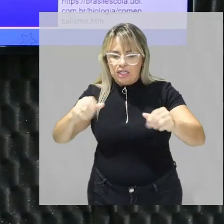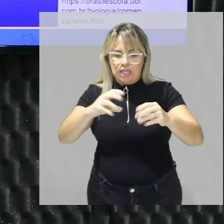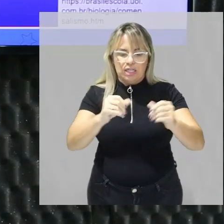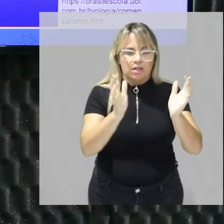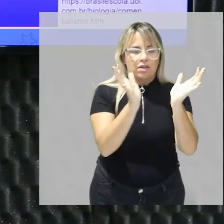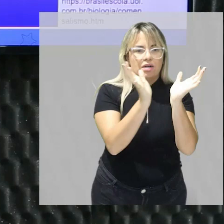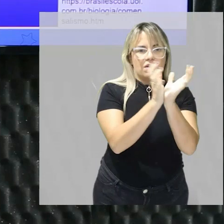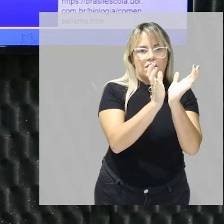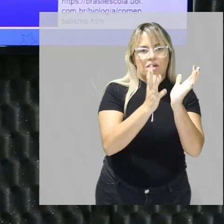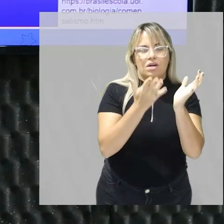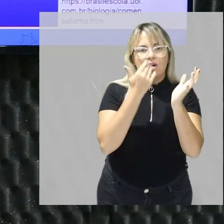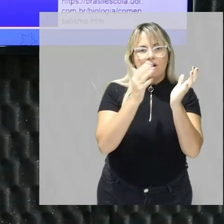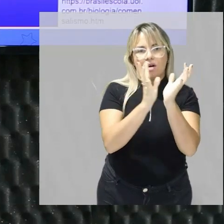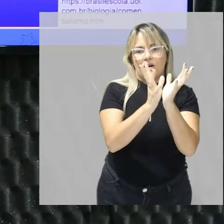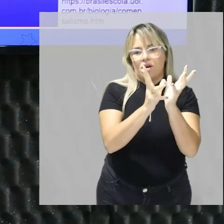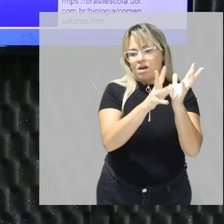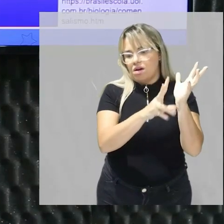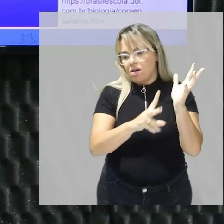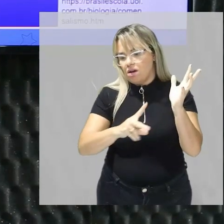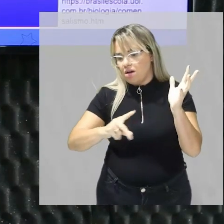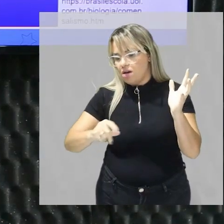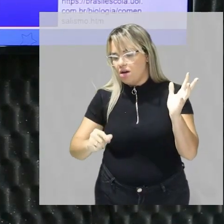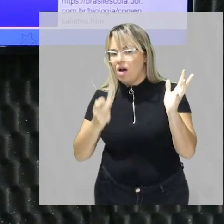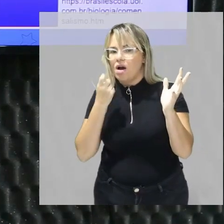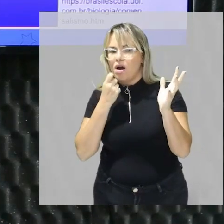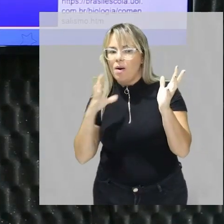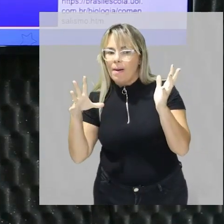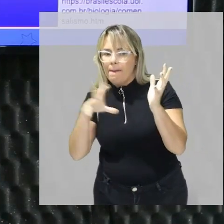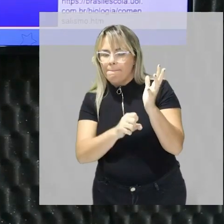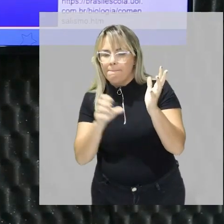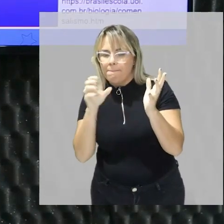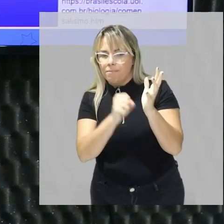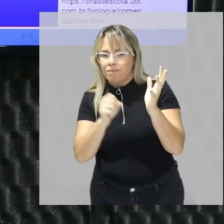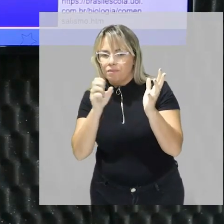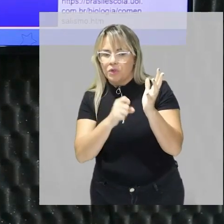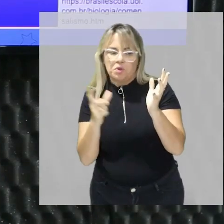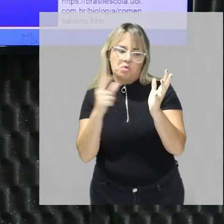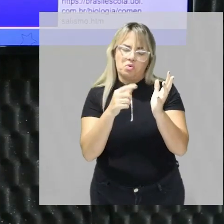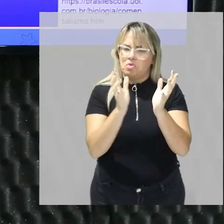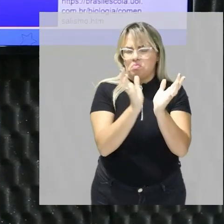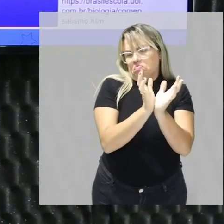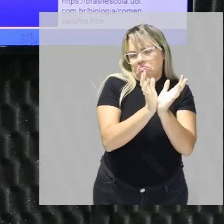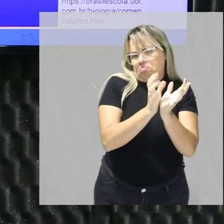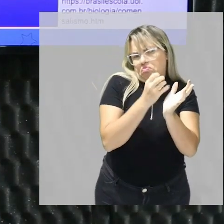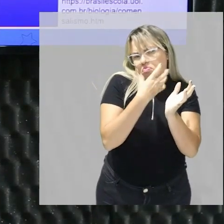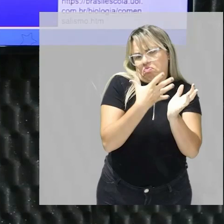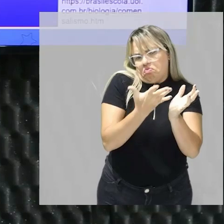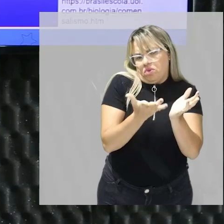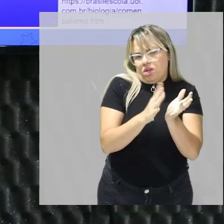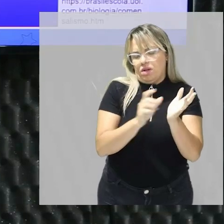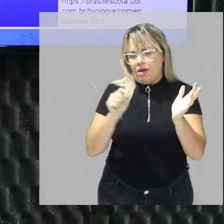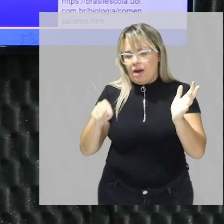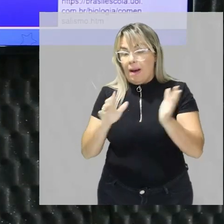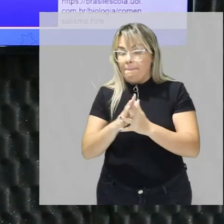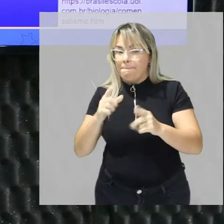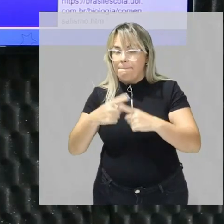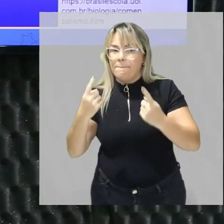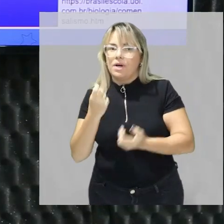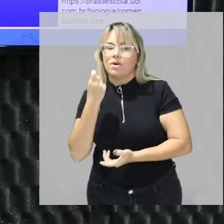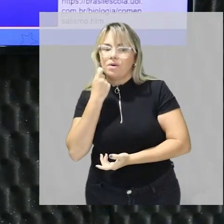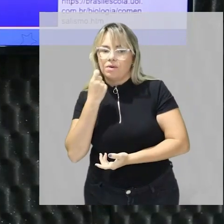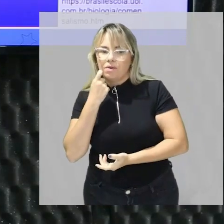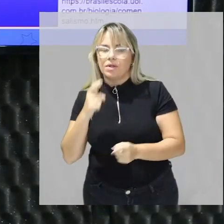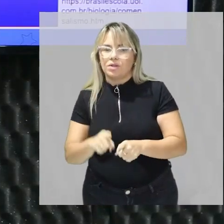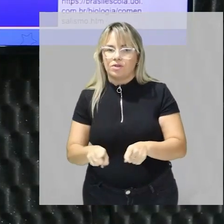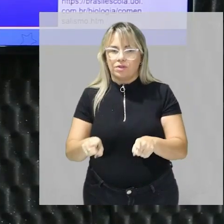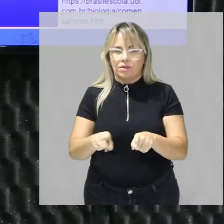tubarão. O tubarão não ganha nada com isso, mas quem ganha são essas rêmoras aí que terminam se alimentando dos restos, né, dos pedaços de